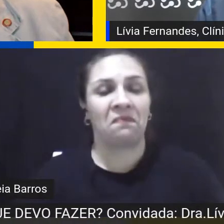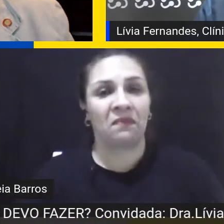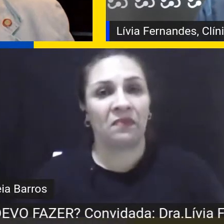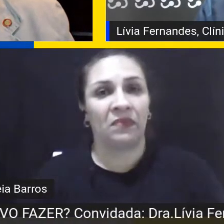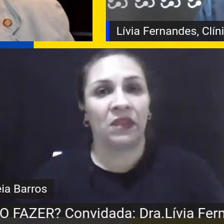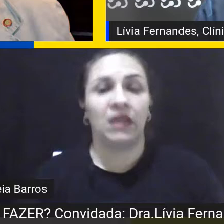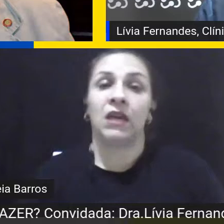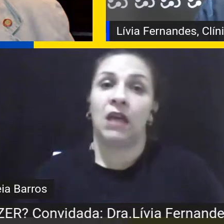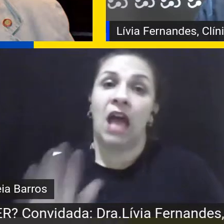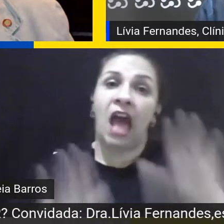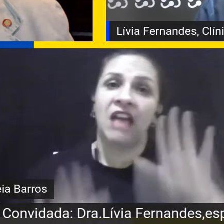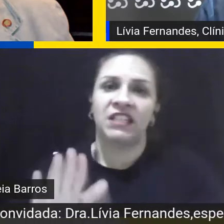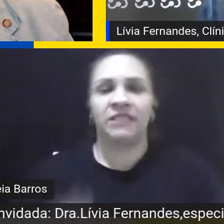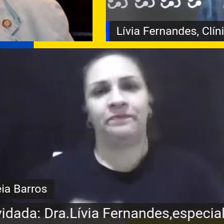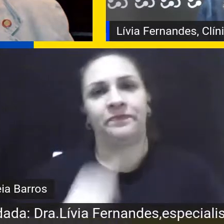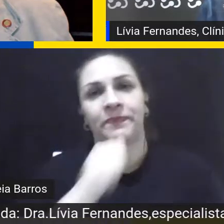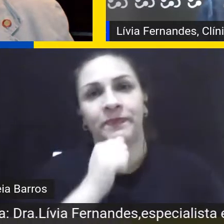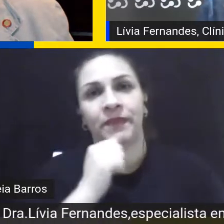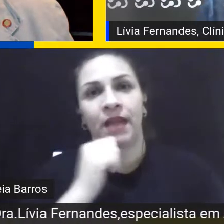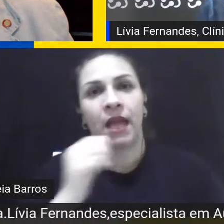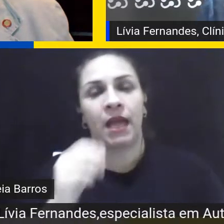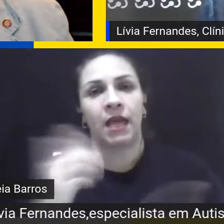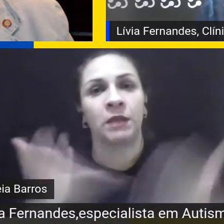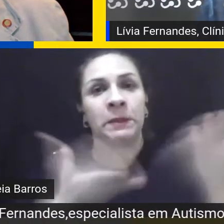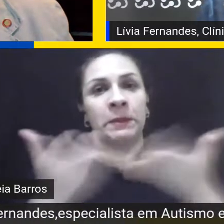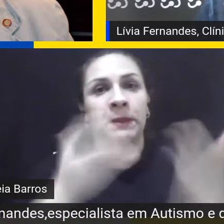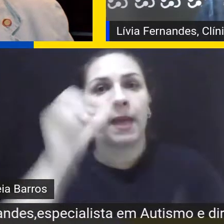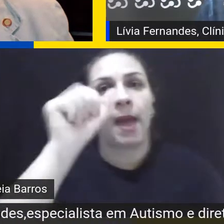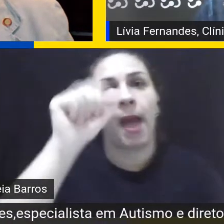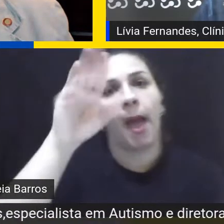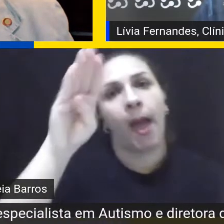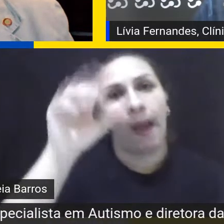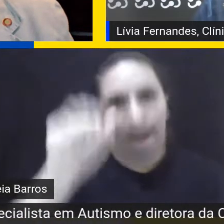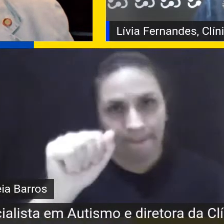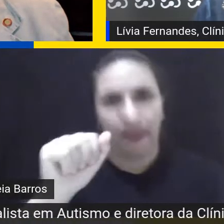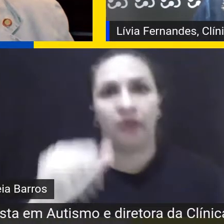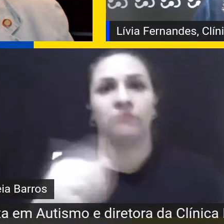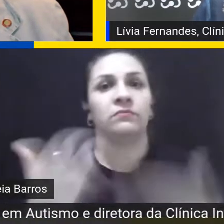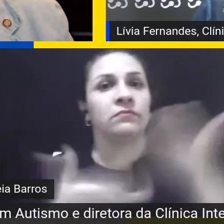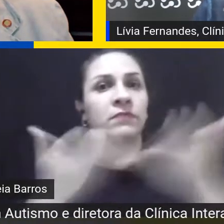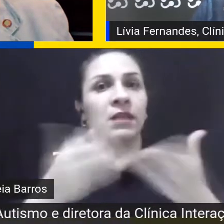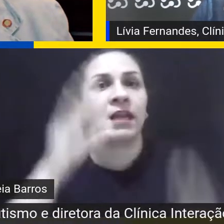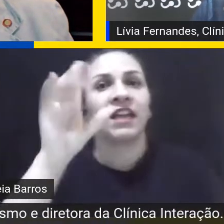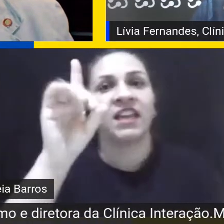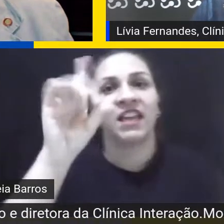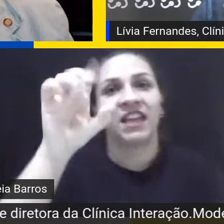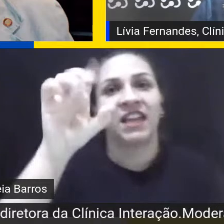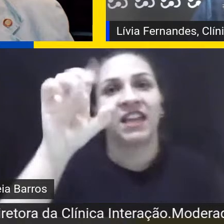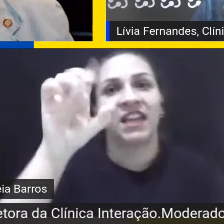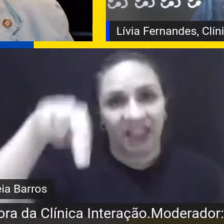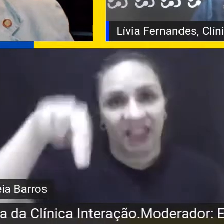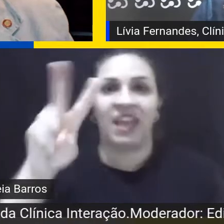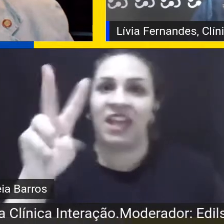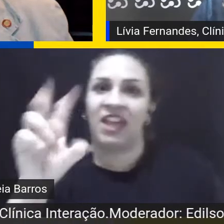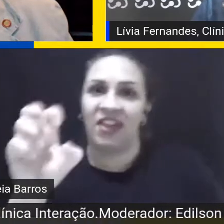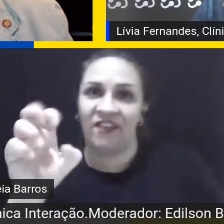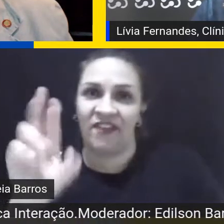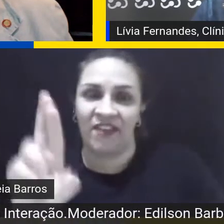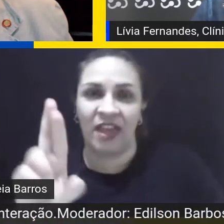da terapia ABA e da terapia Denver, porque são as mais difundidas aqui no Brasil,